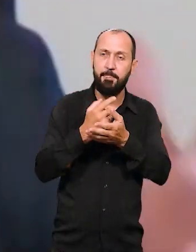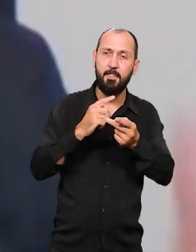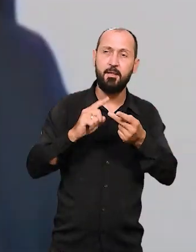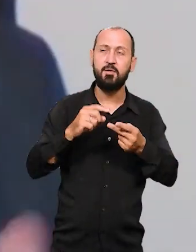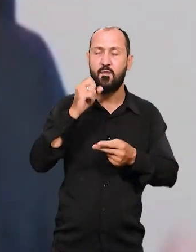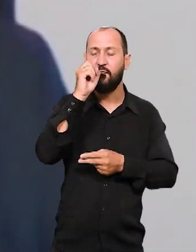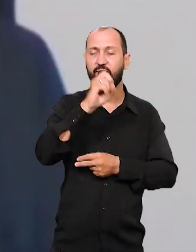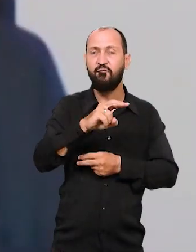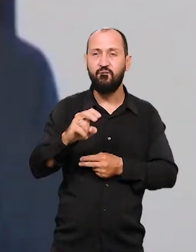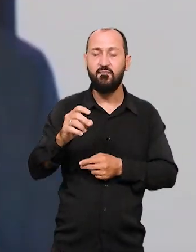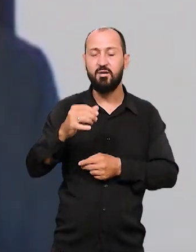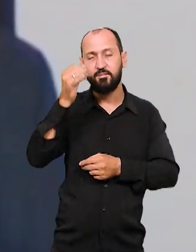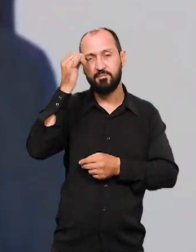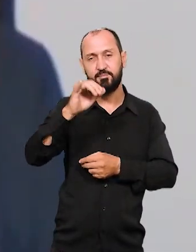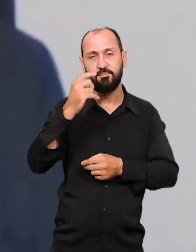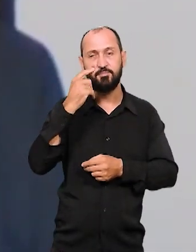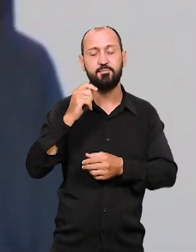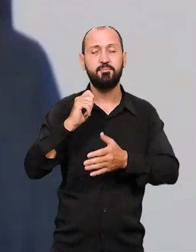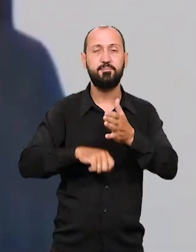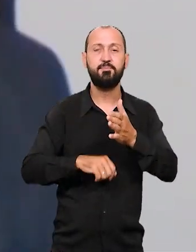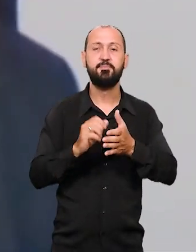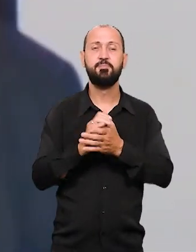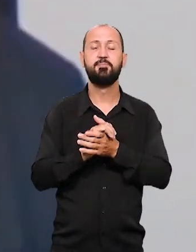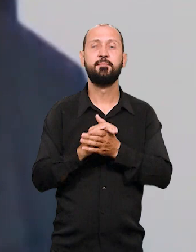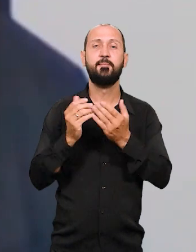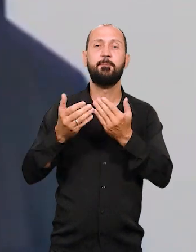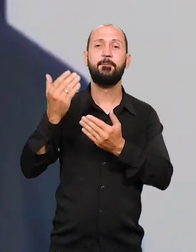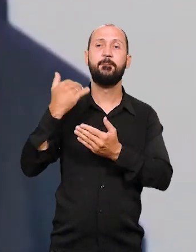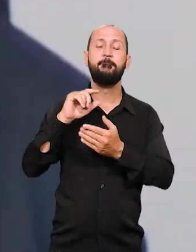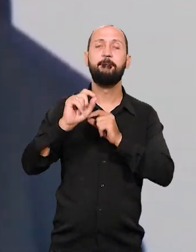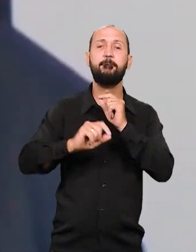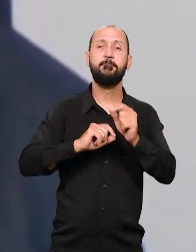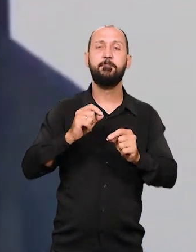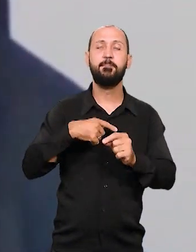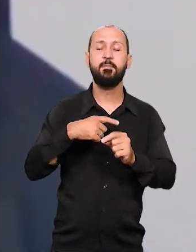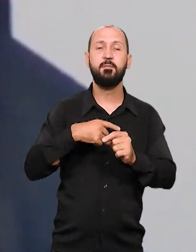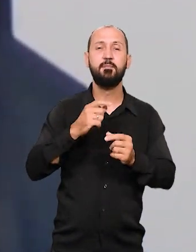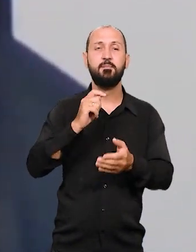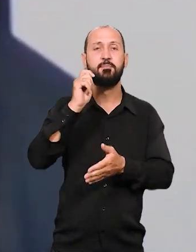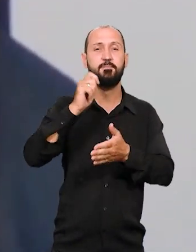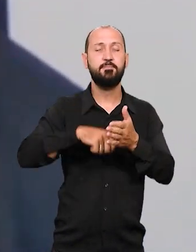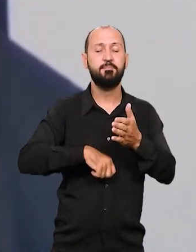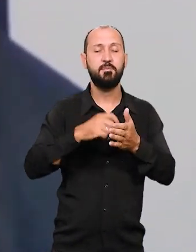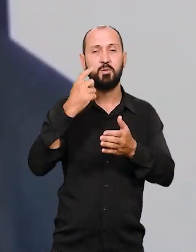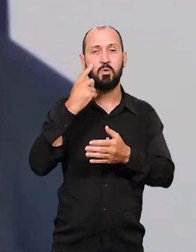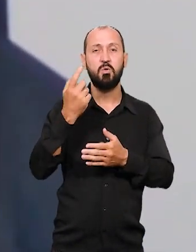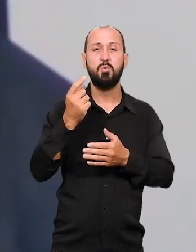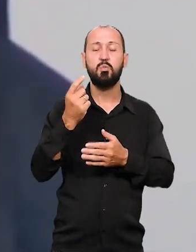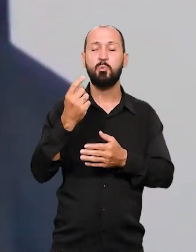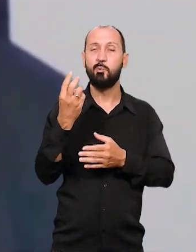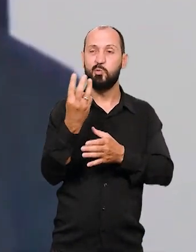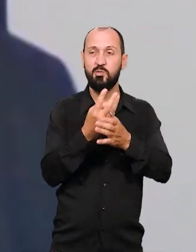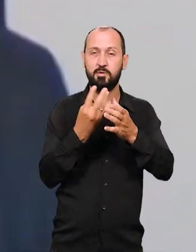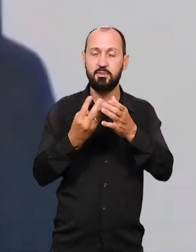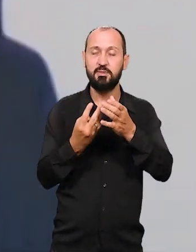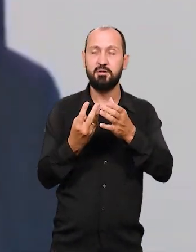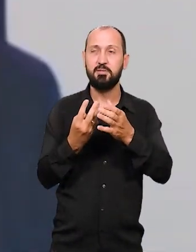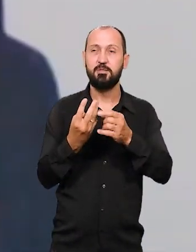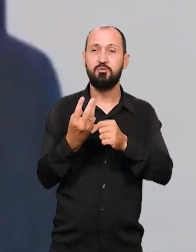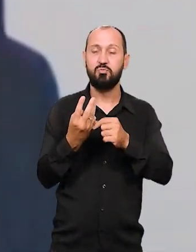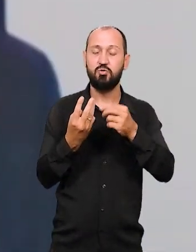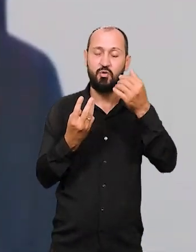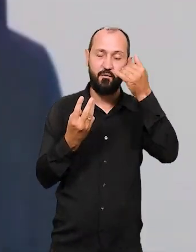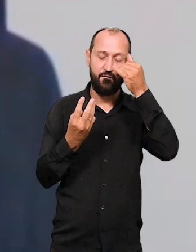desses medicamentos antirretrovirais, aquela prescrição, naquela época, chamava prescrição do tríplice esquema